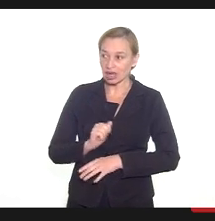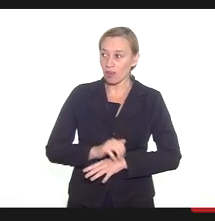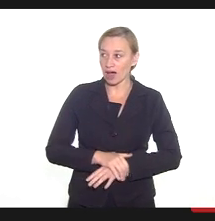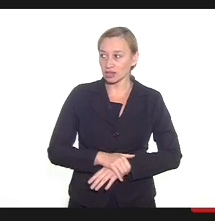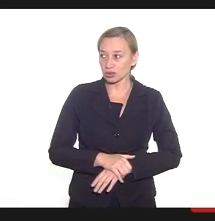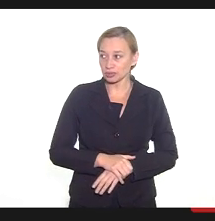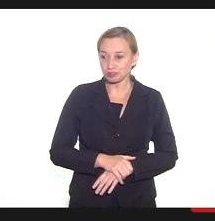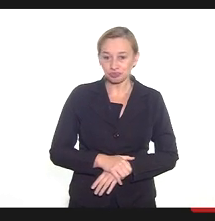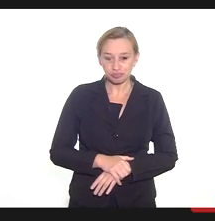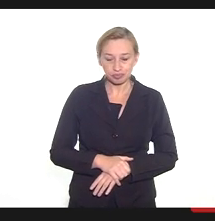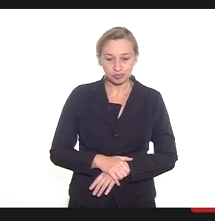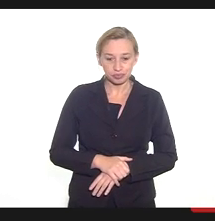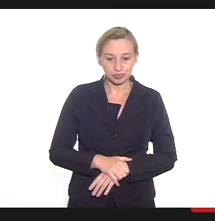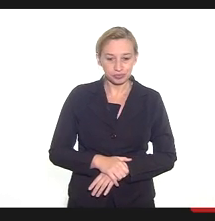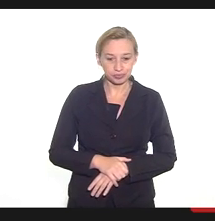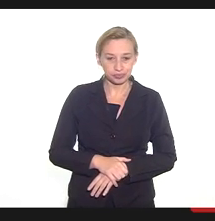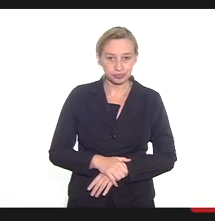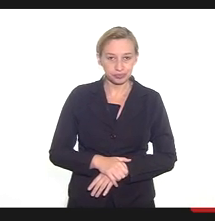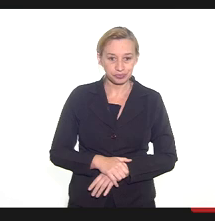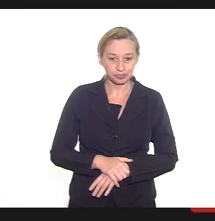você.